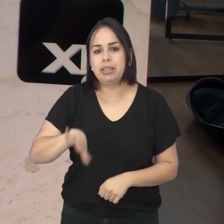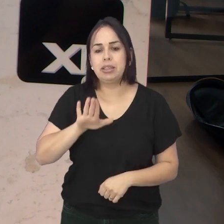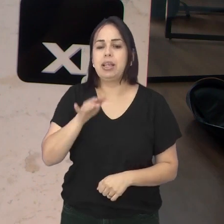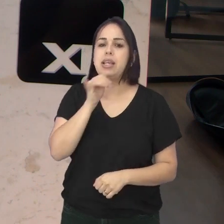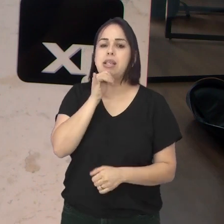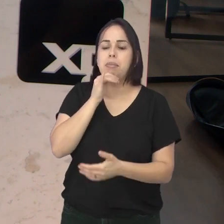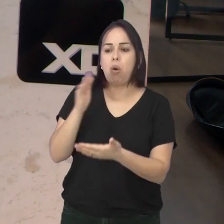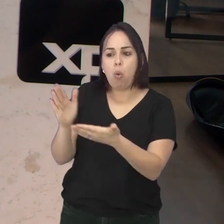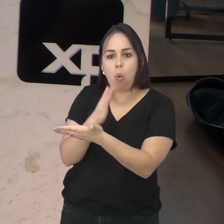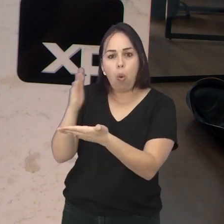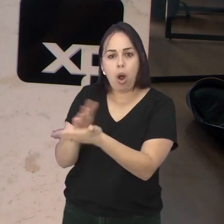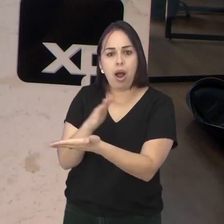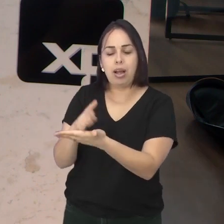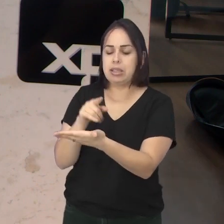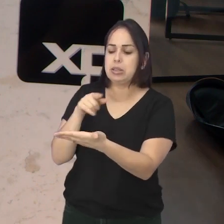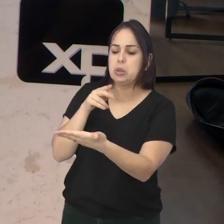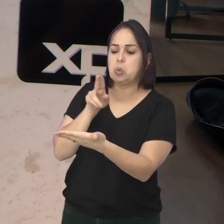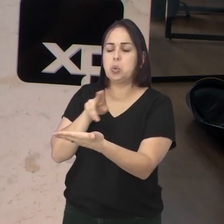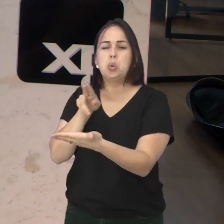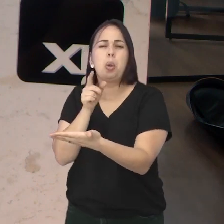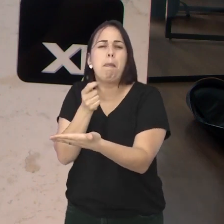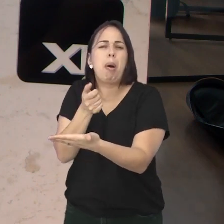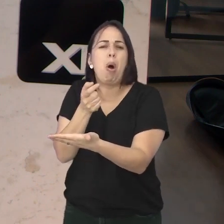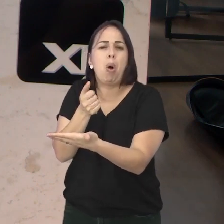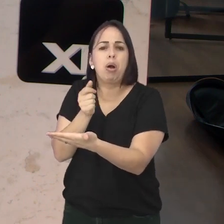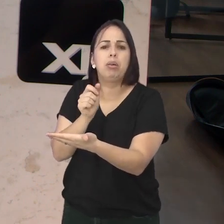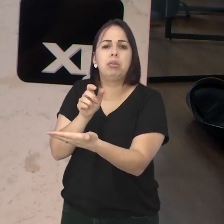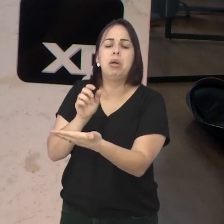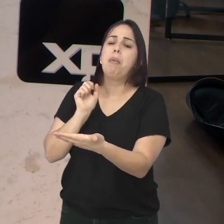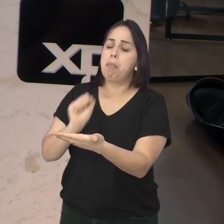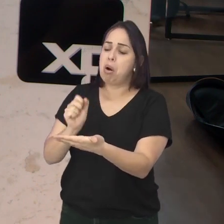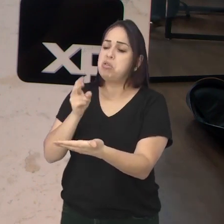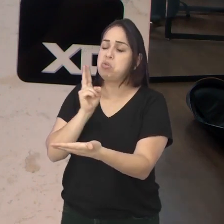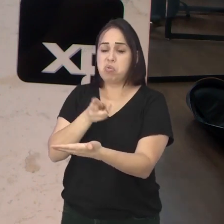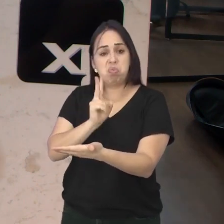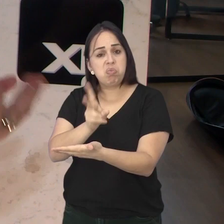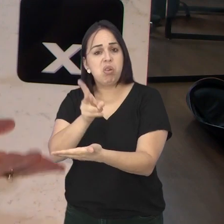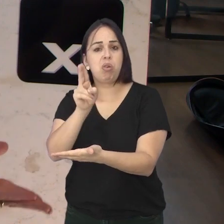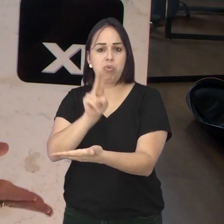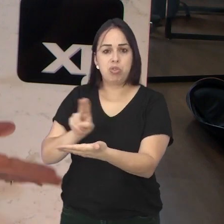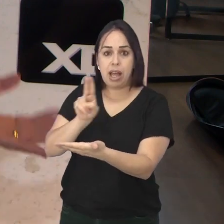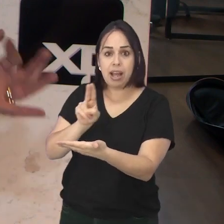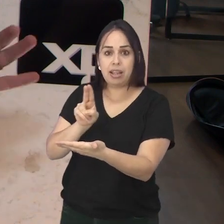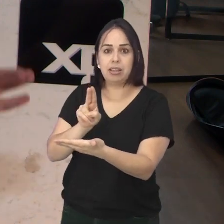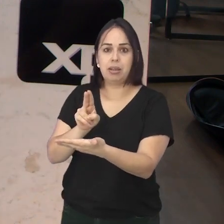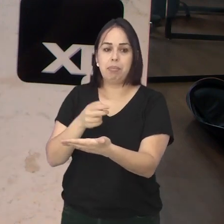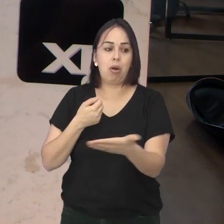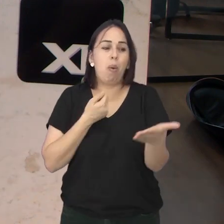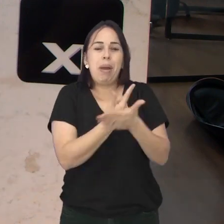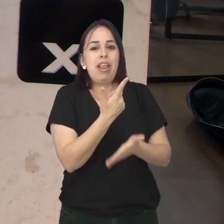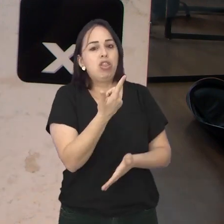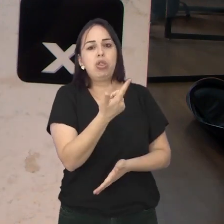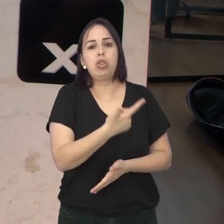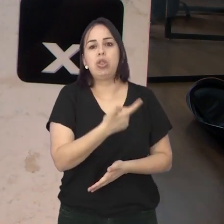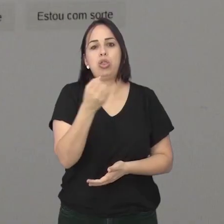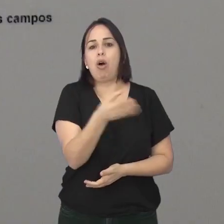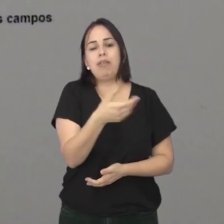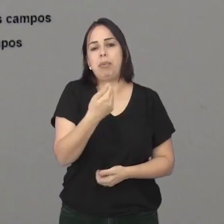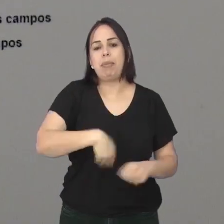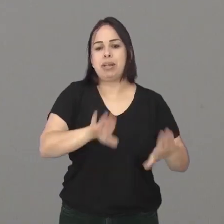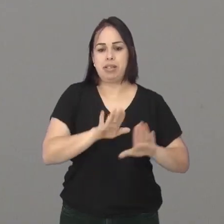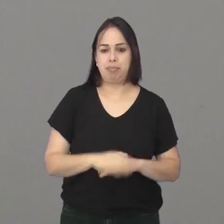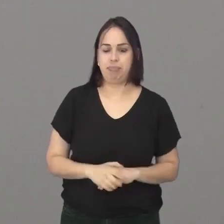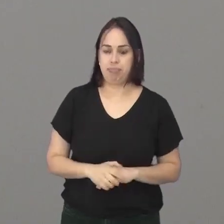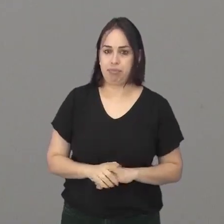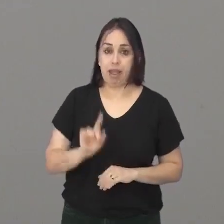mesmo um caderno, por exemplo, que tenha tido pouco uso, é possível dar continuidade para que não tenha que adquirir um novo. Aí,